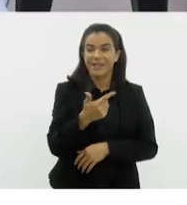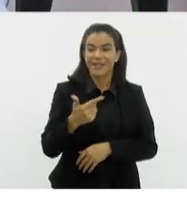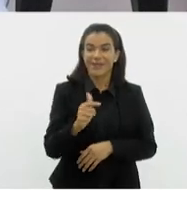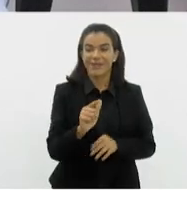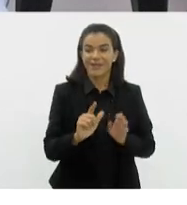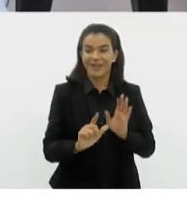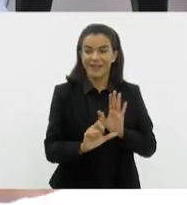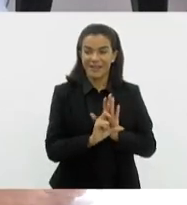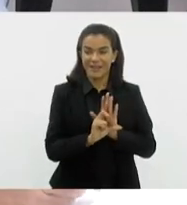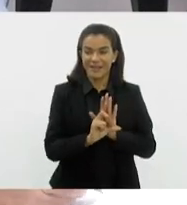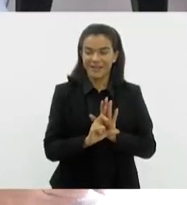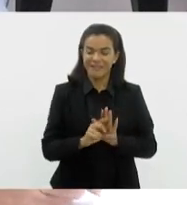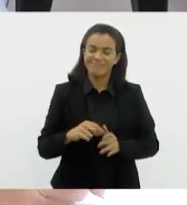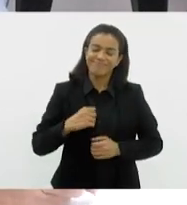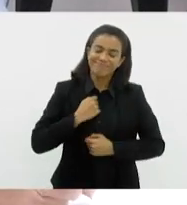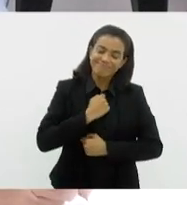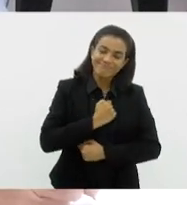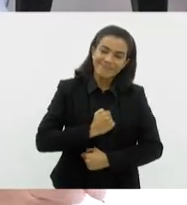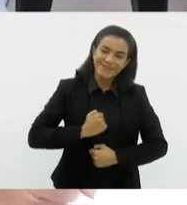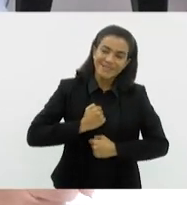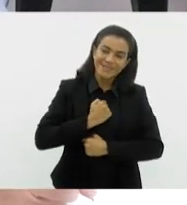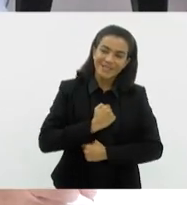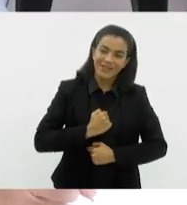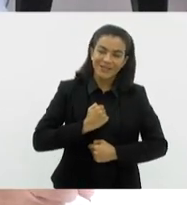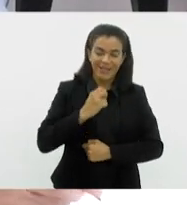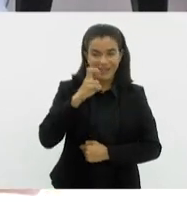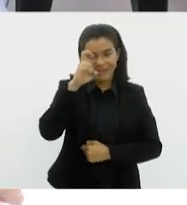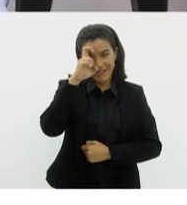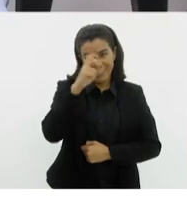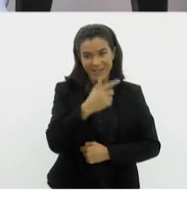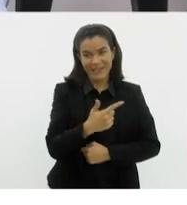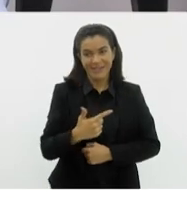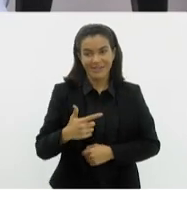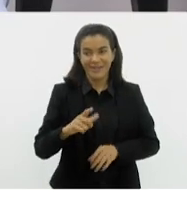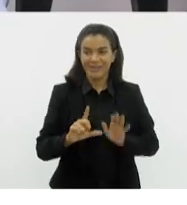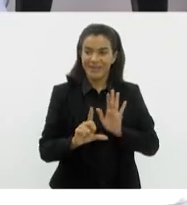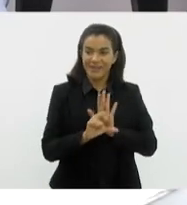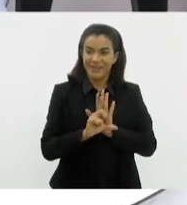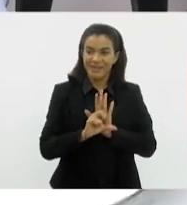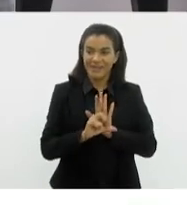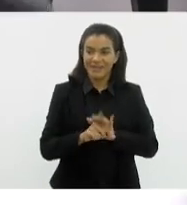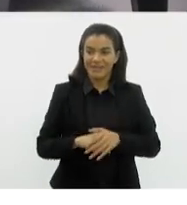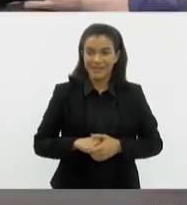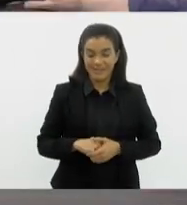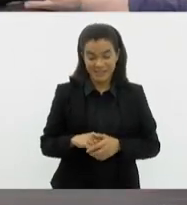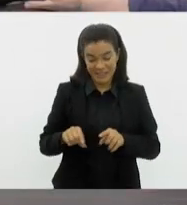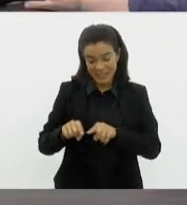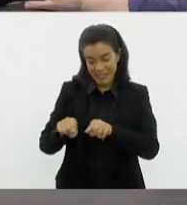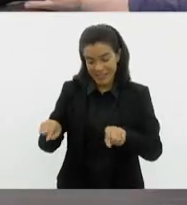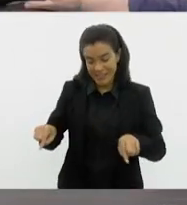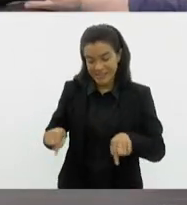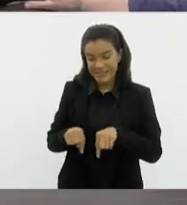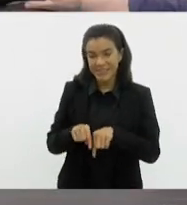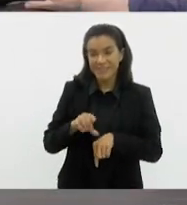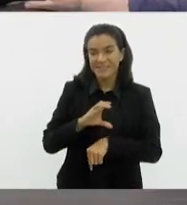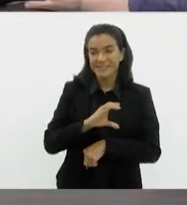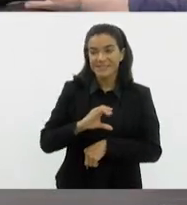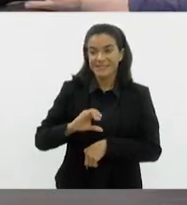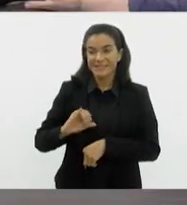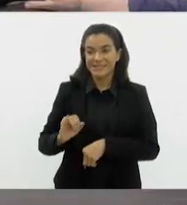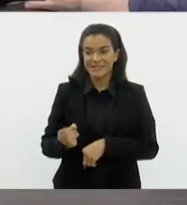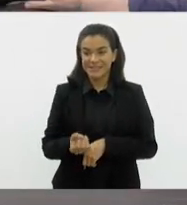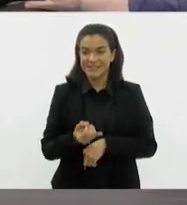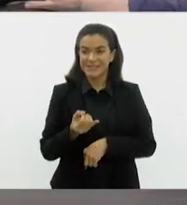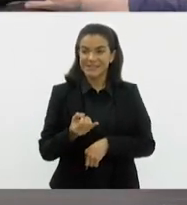dele. Saudade então, da quinta sem lei. Vamos reativá-la, pô. Tem aqui a sala da CCJ no 17, que pode